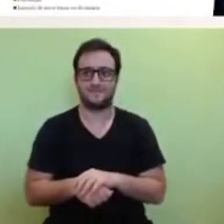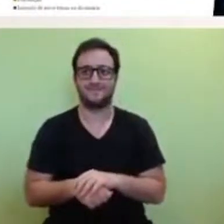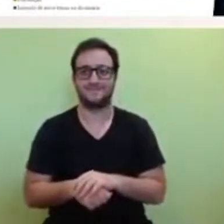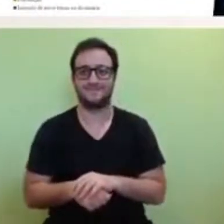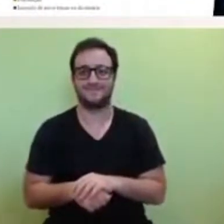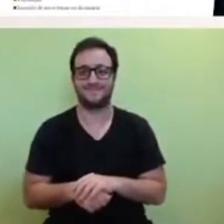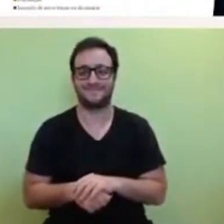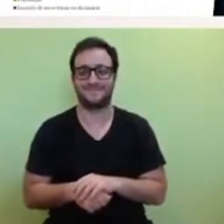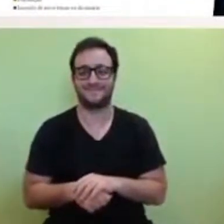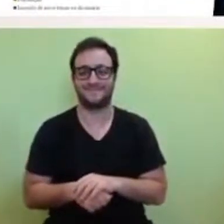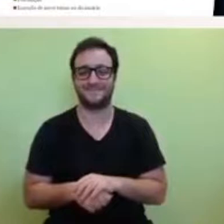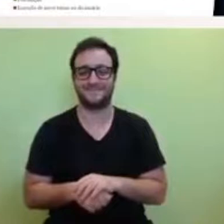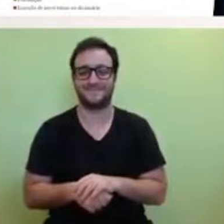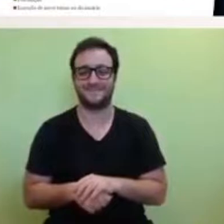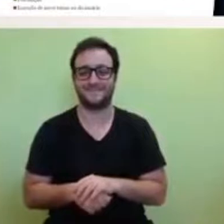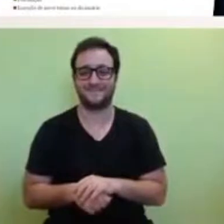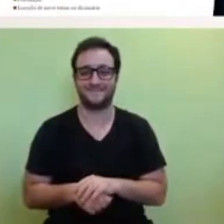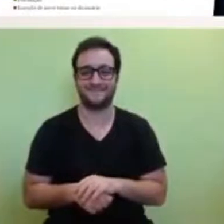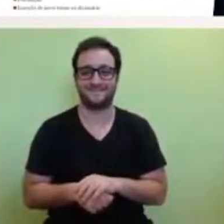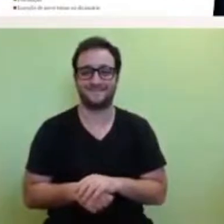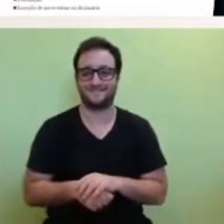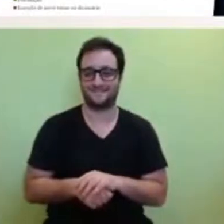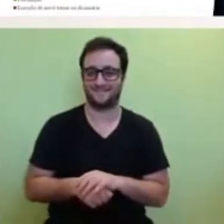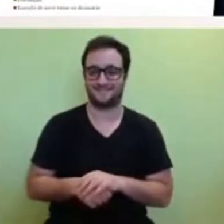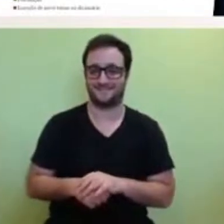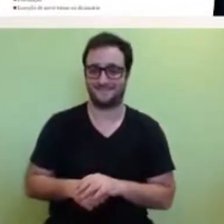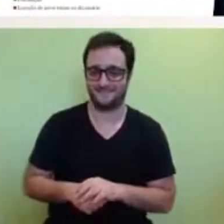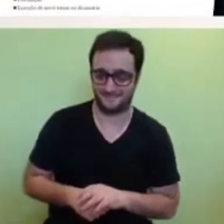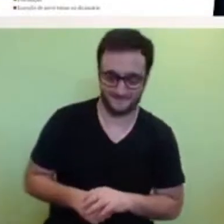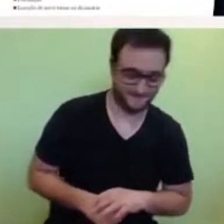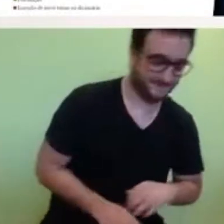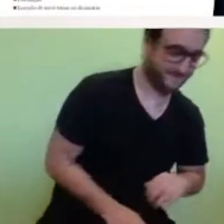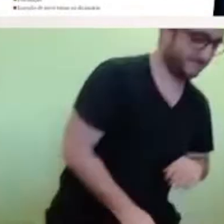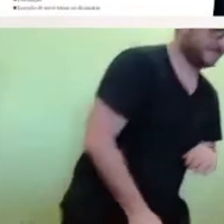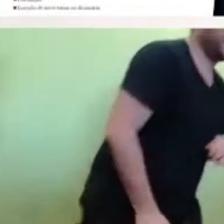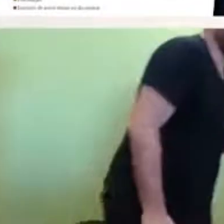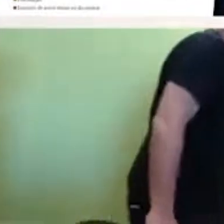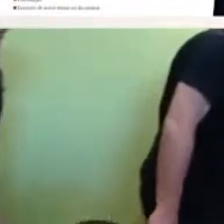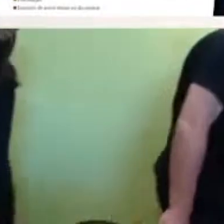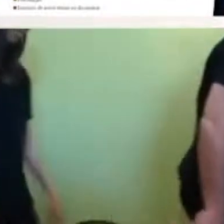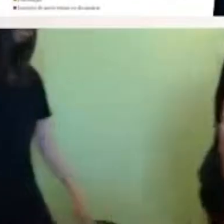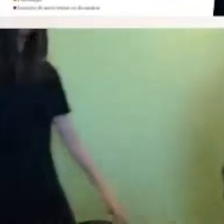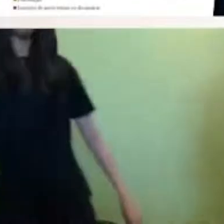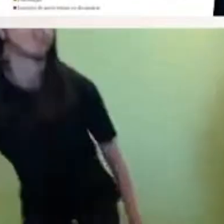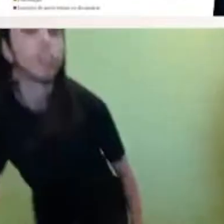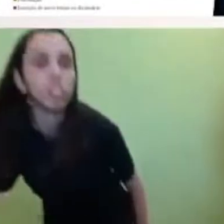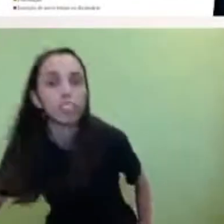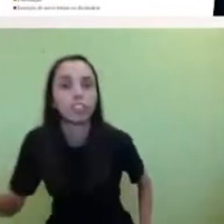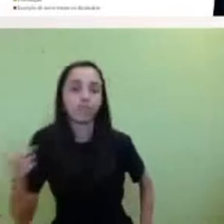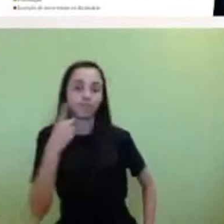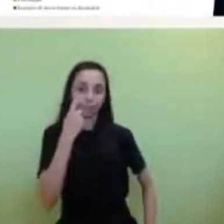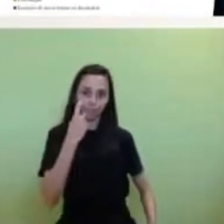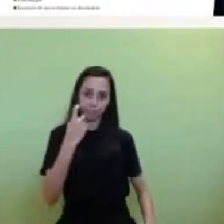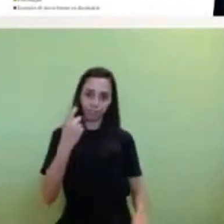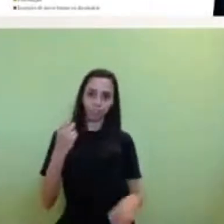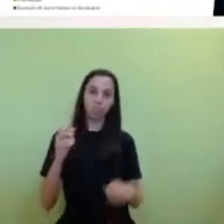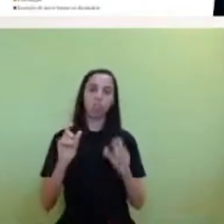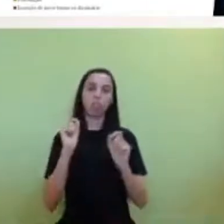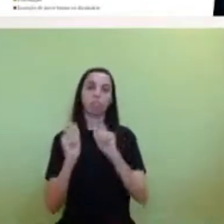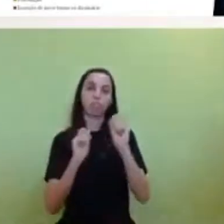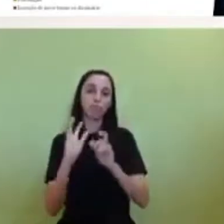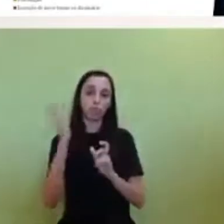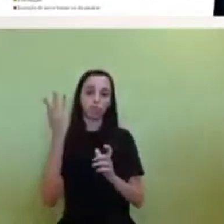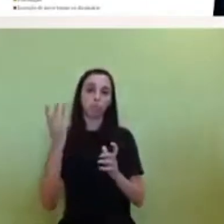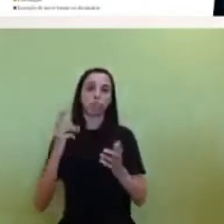Mas é interessante ver, né, como isso pode ser feito. O que pode acontecer também, uma possibilidade, é o